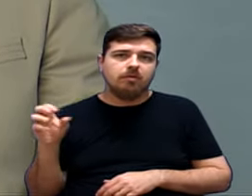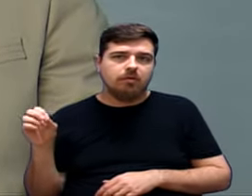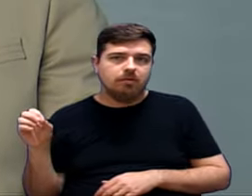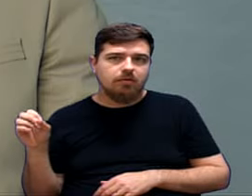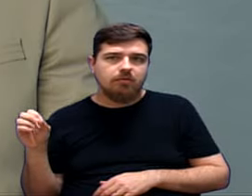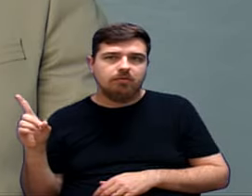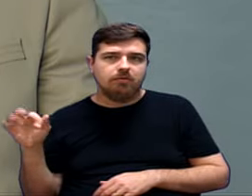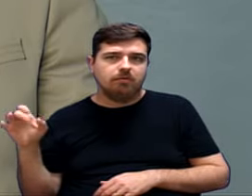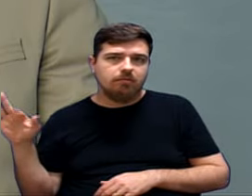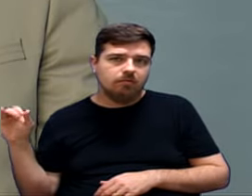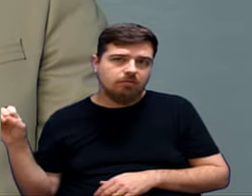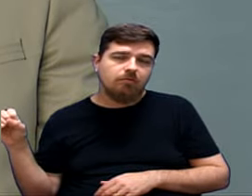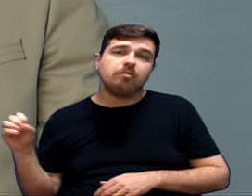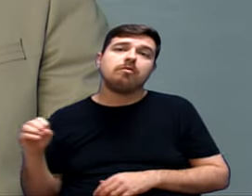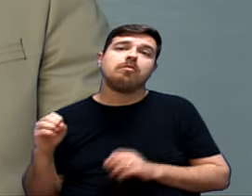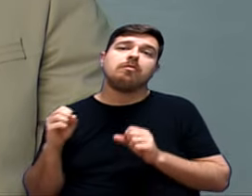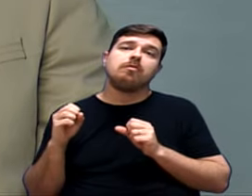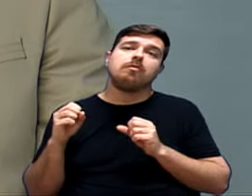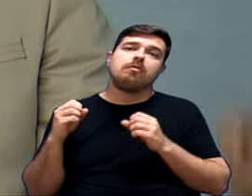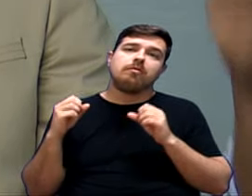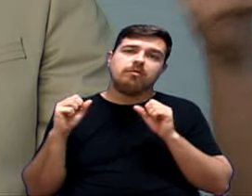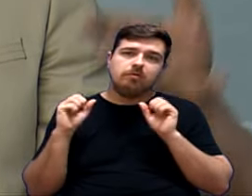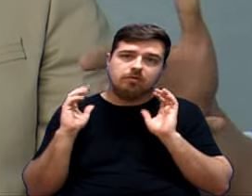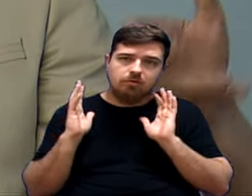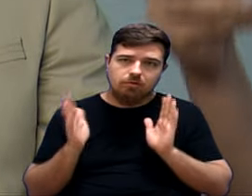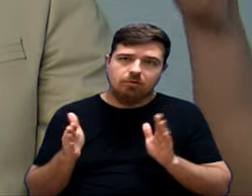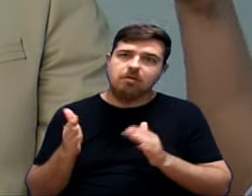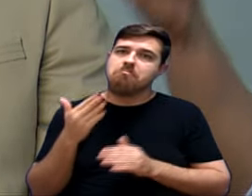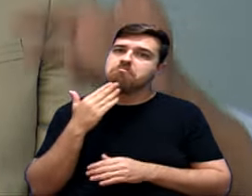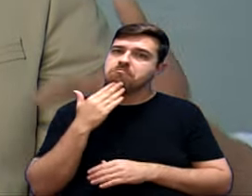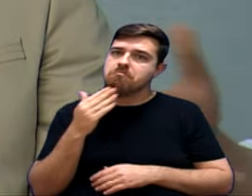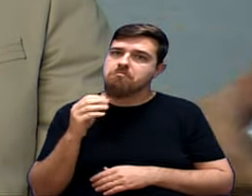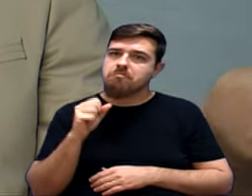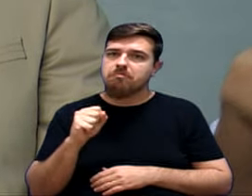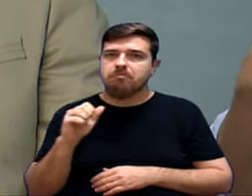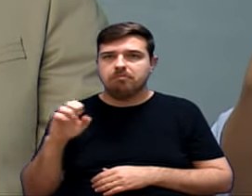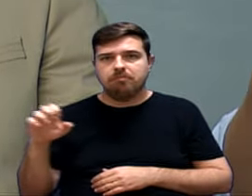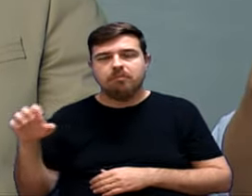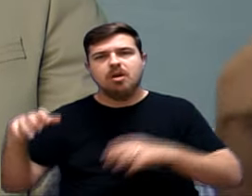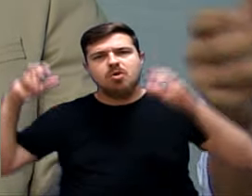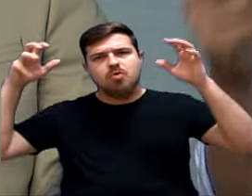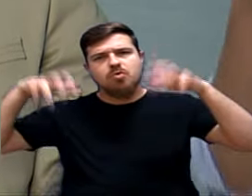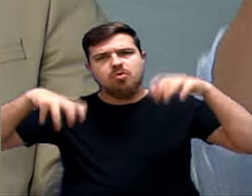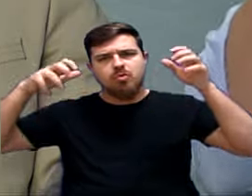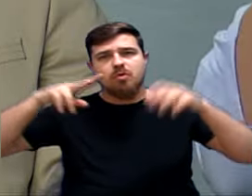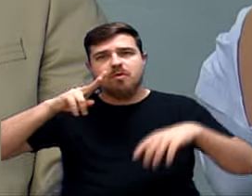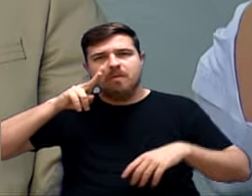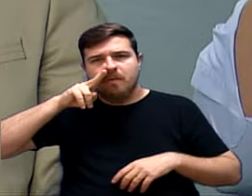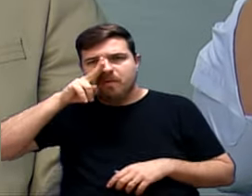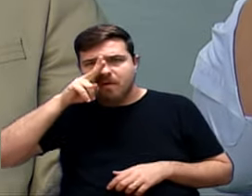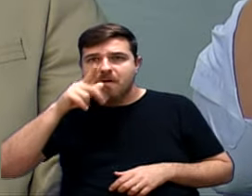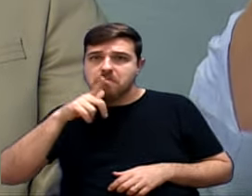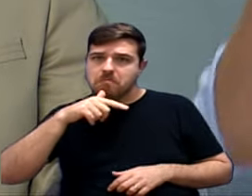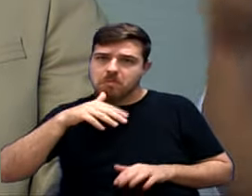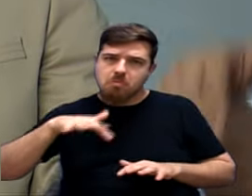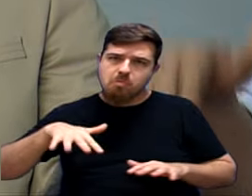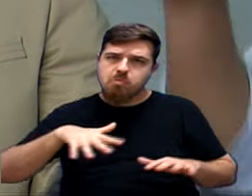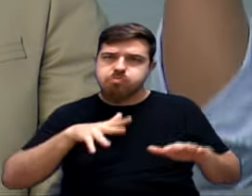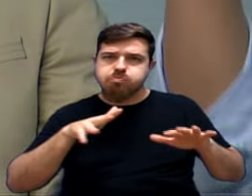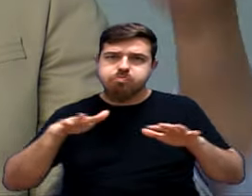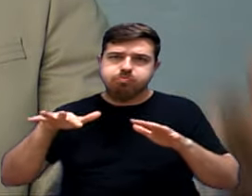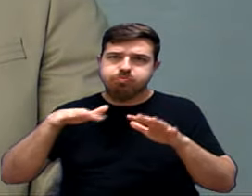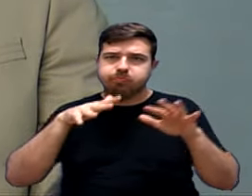algumas vezes aonde choveu muito D enchente já o pessoal ali já tá acostumado com